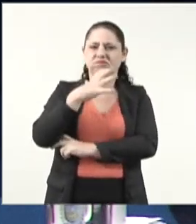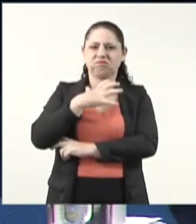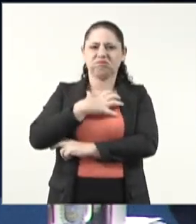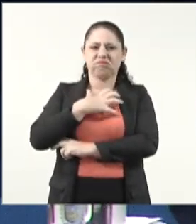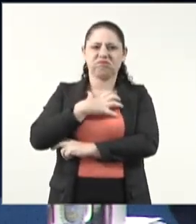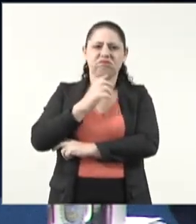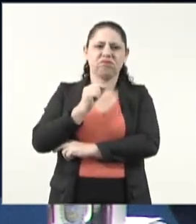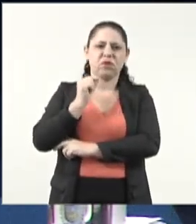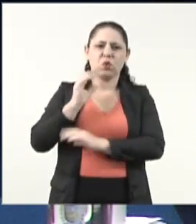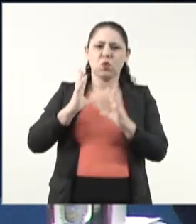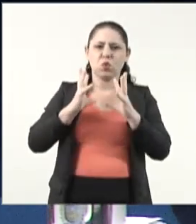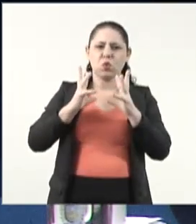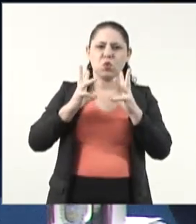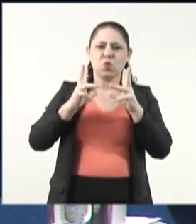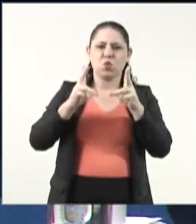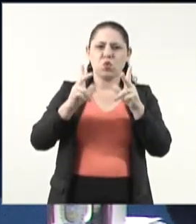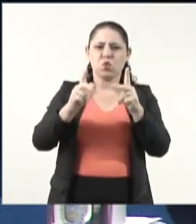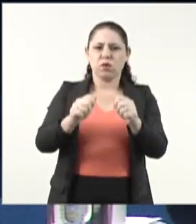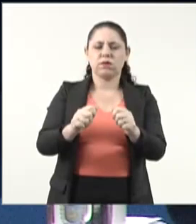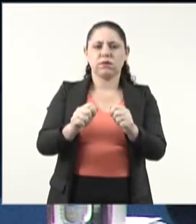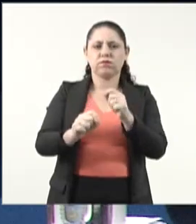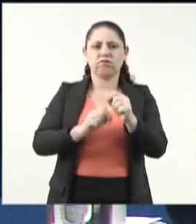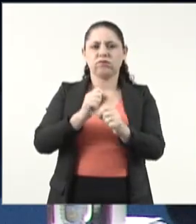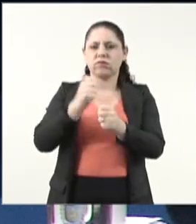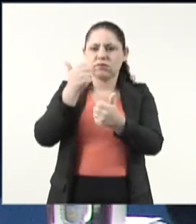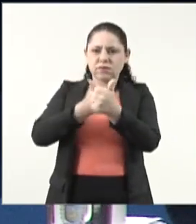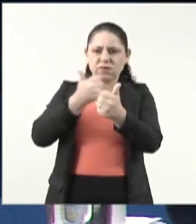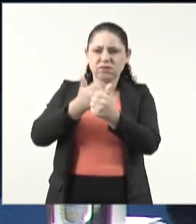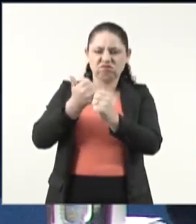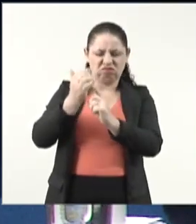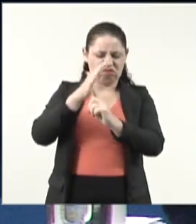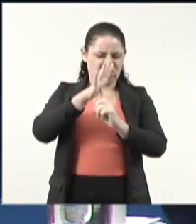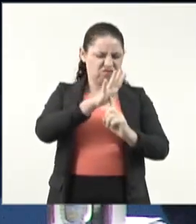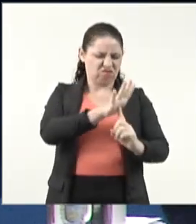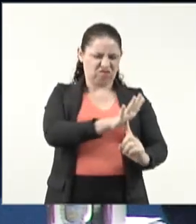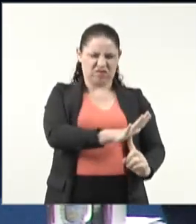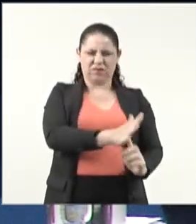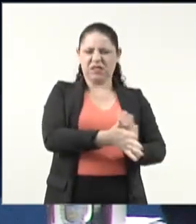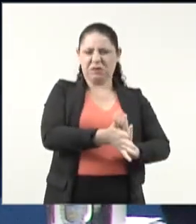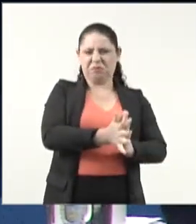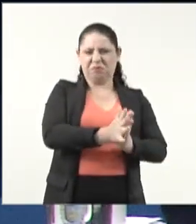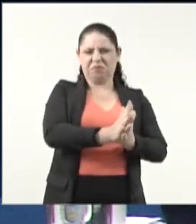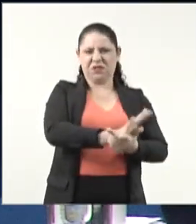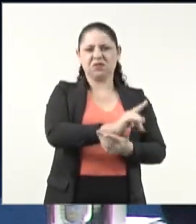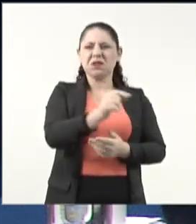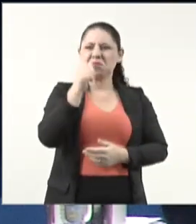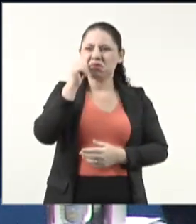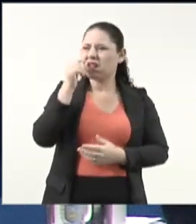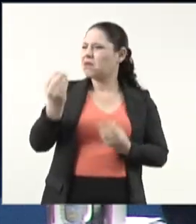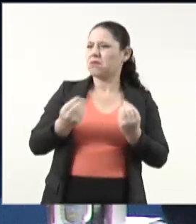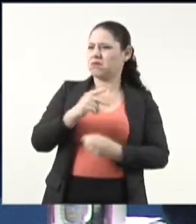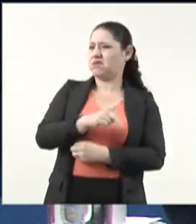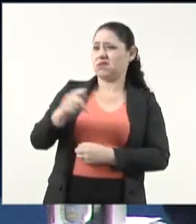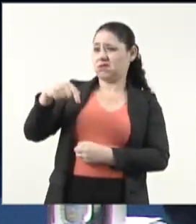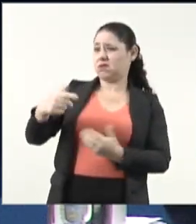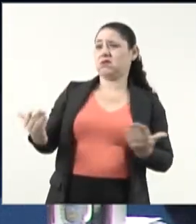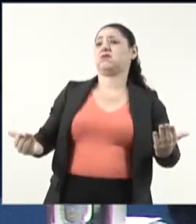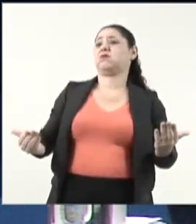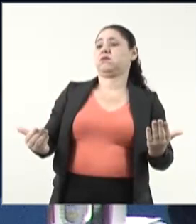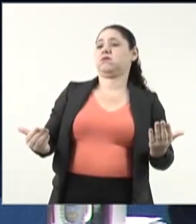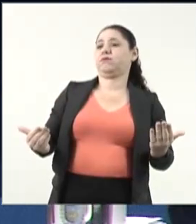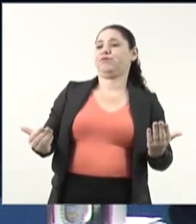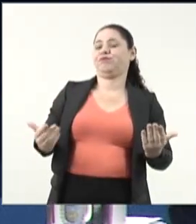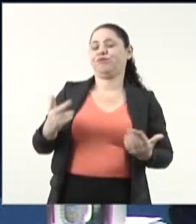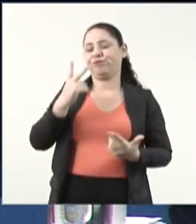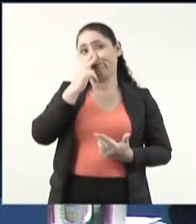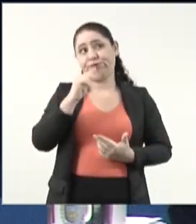sentimento de toda e qualquer forma de tentar me rebaixar, me destruir, o que essa mulher está fazendo como presidente aqui, enfim.